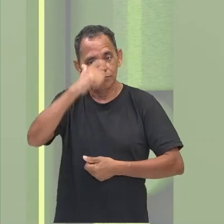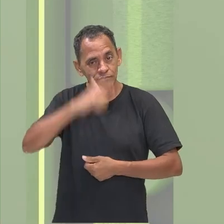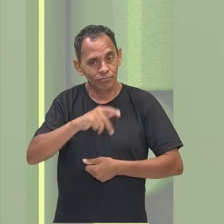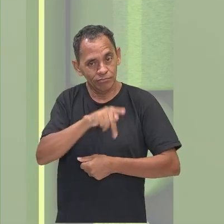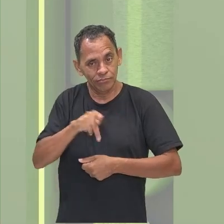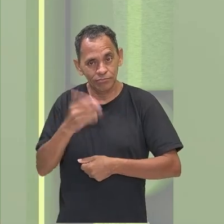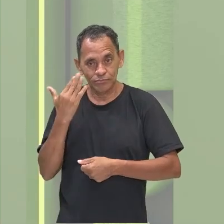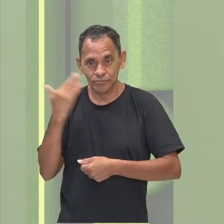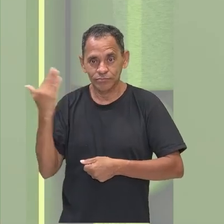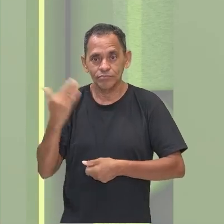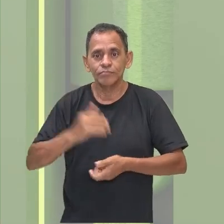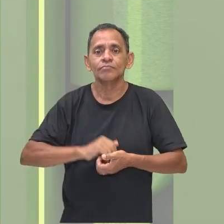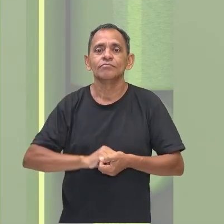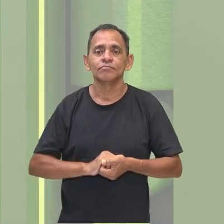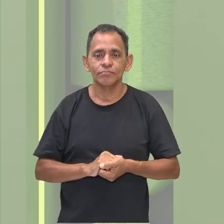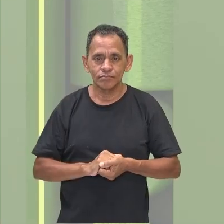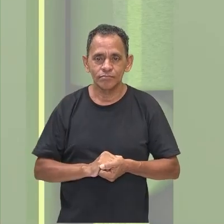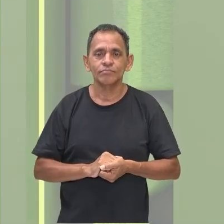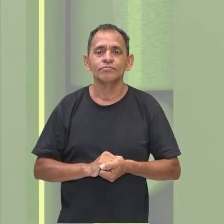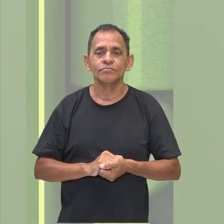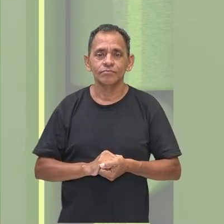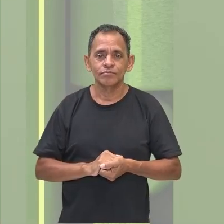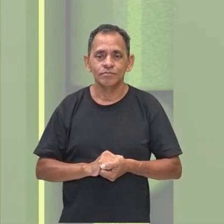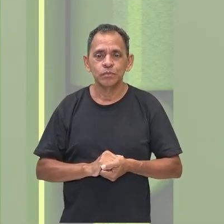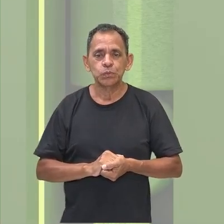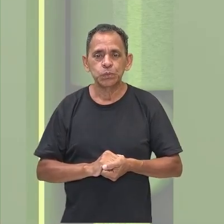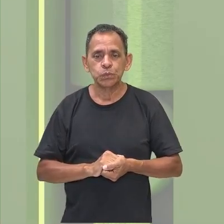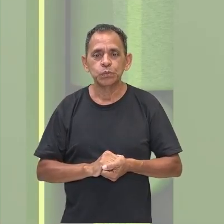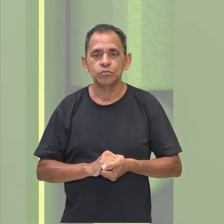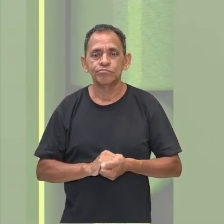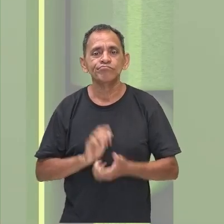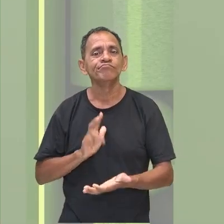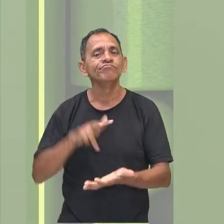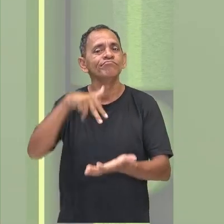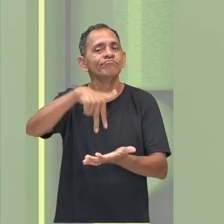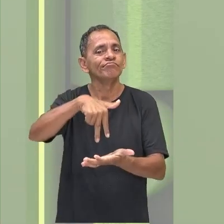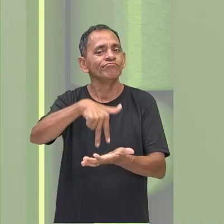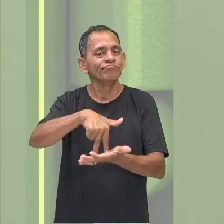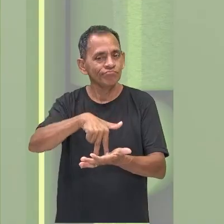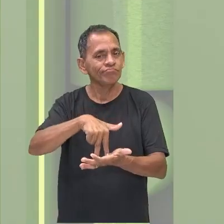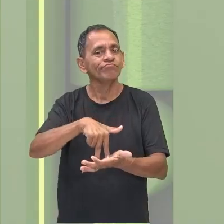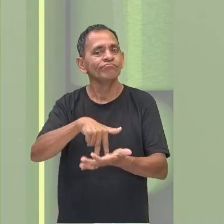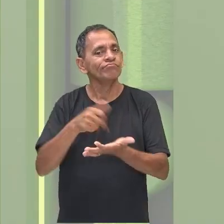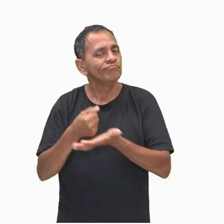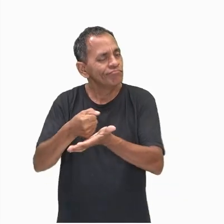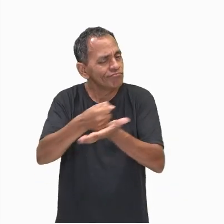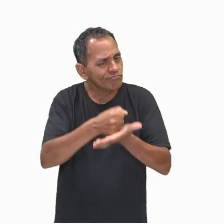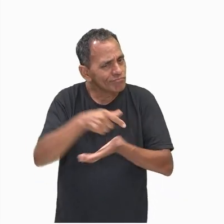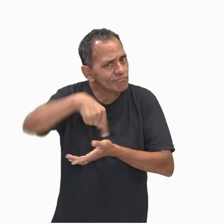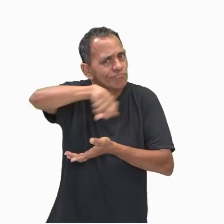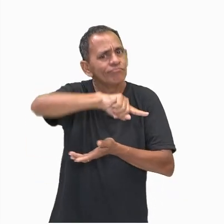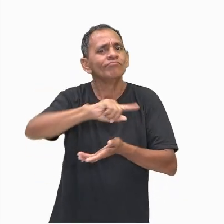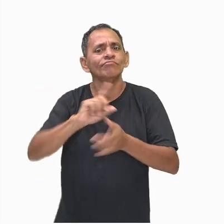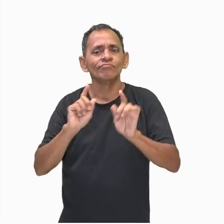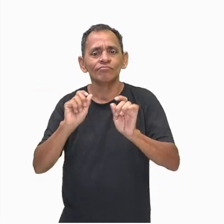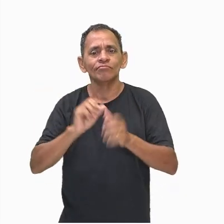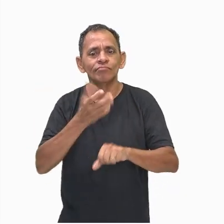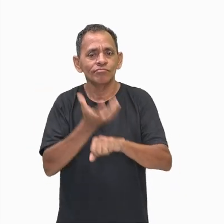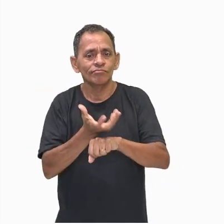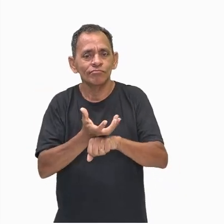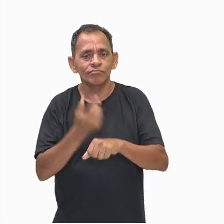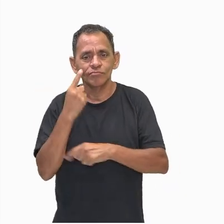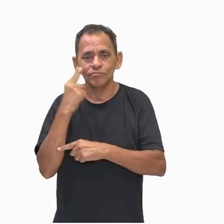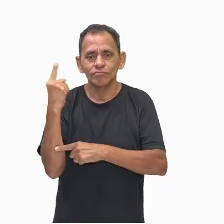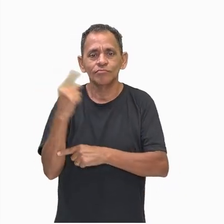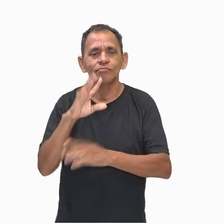professor Marcos Kelvin o Lord da física e estou aqui para lhe auxiliar nessa disciplina vamos ver quais são